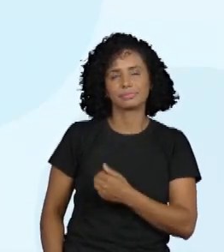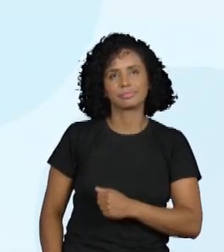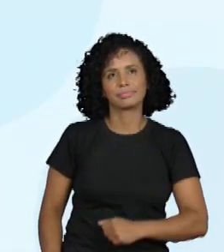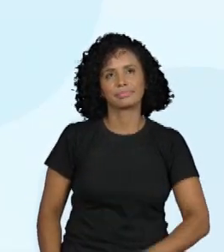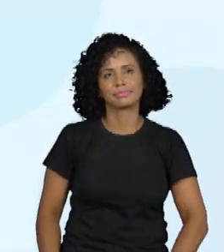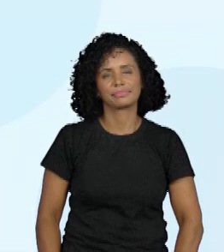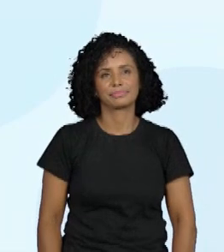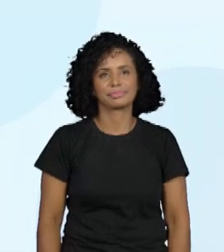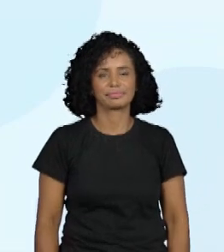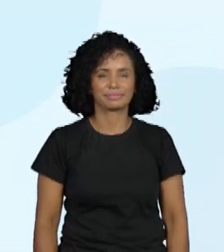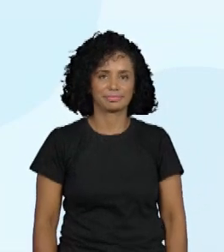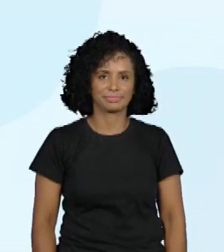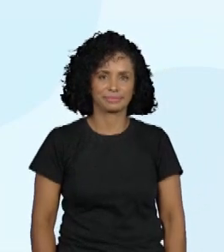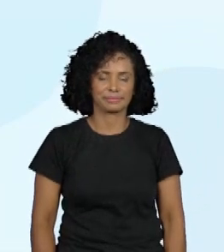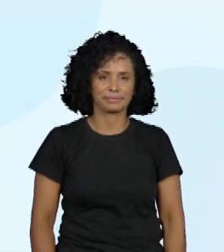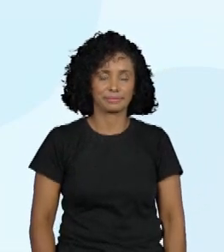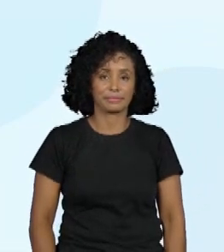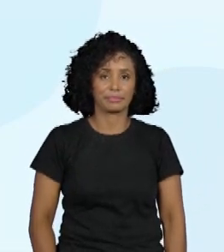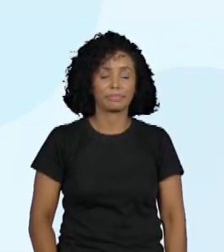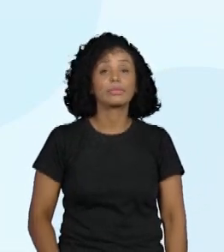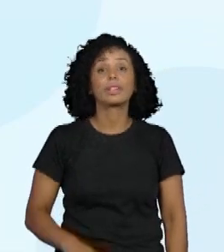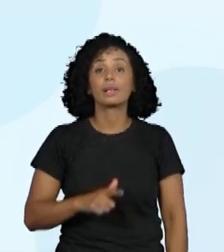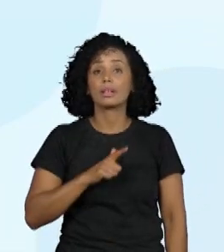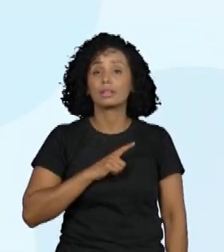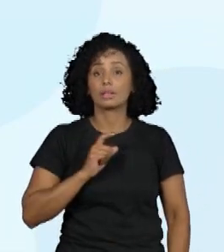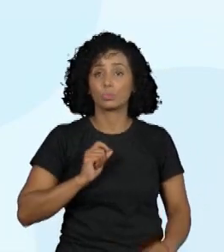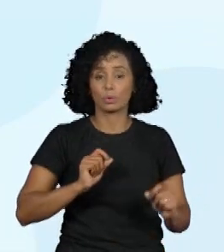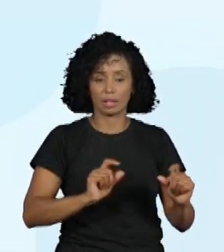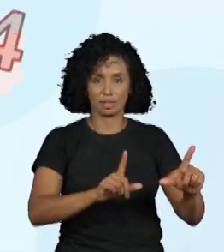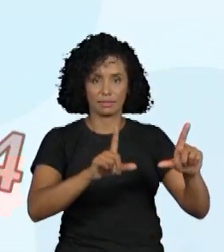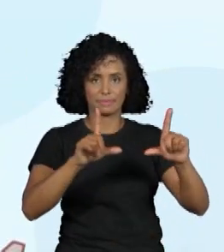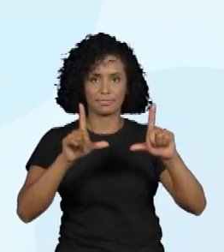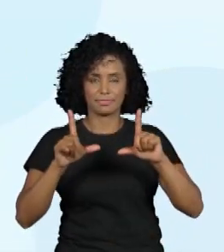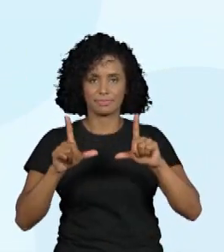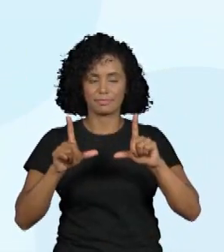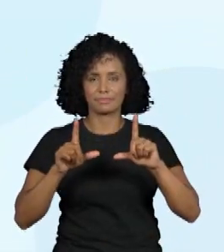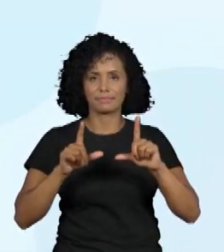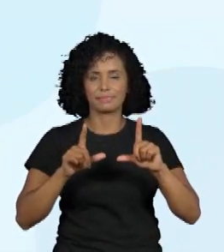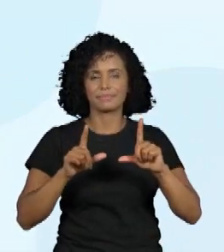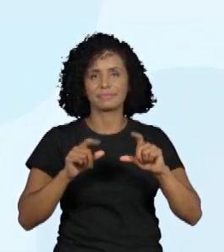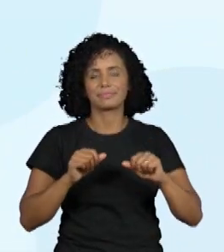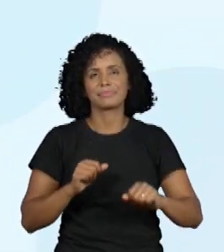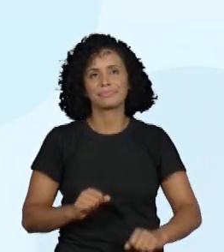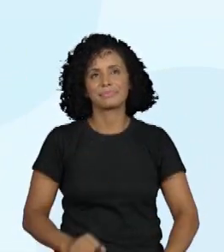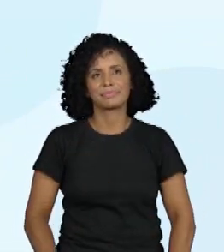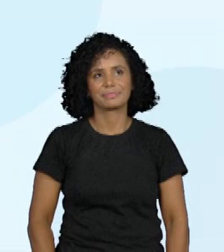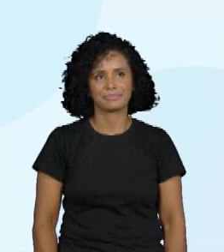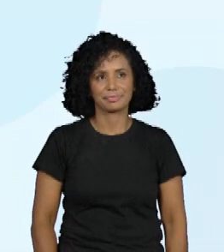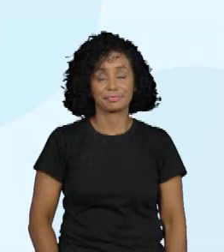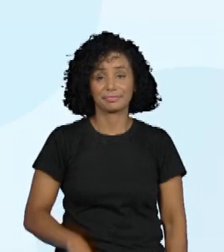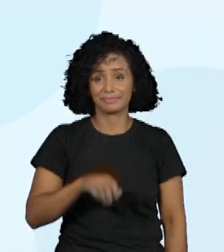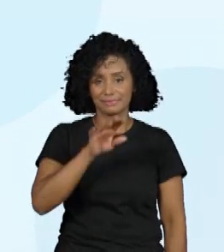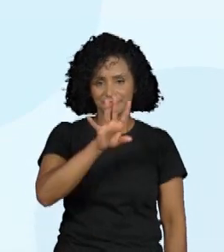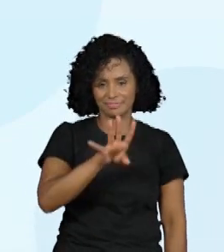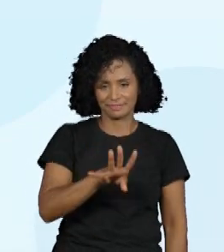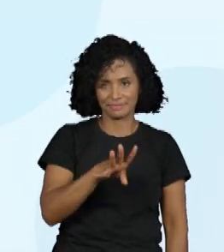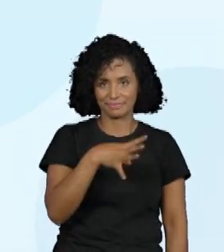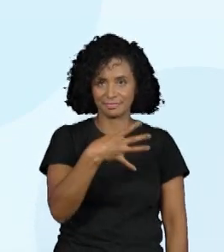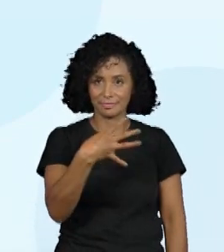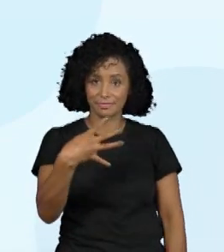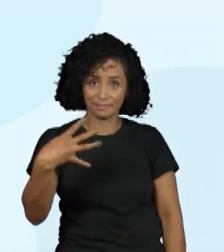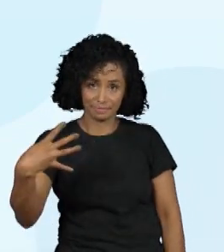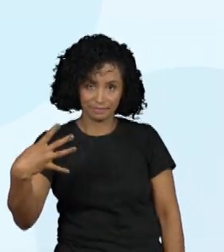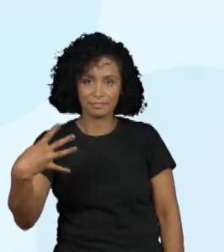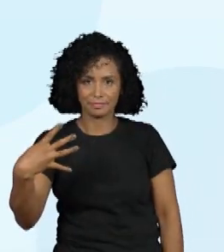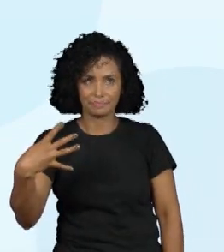que já vai chegar para vocês. Olha lá. Então, tem aí uma tabela e a